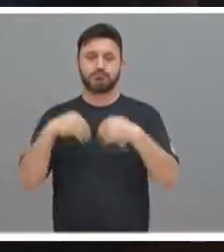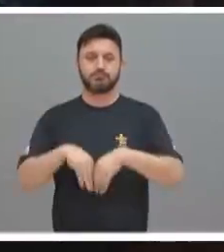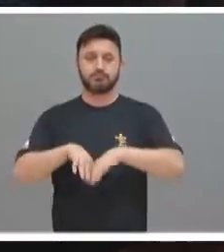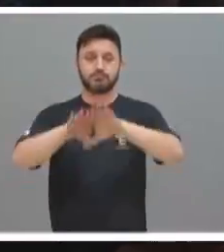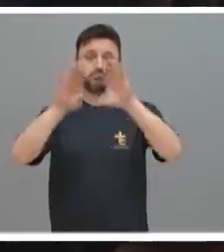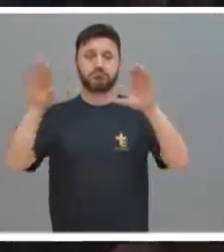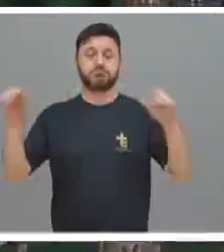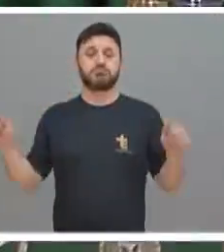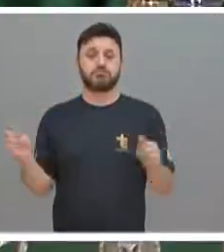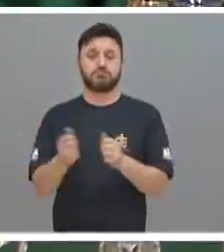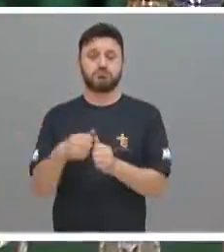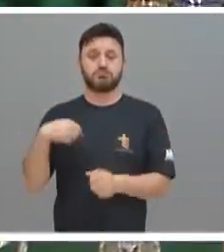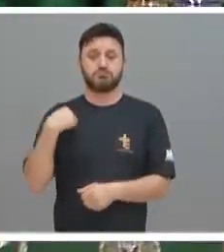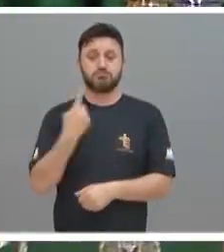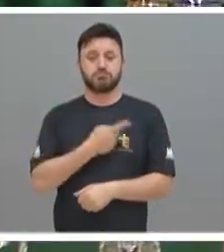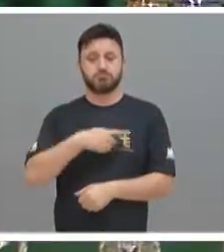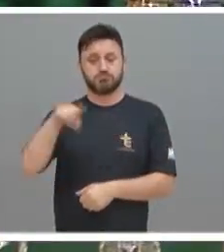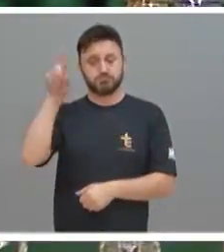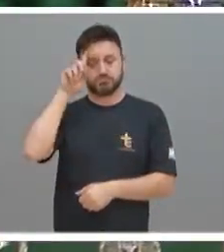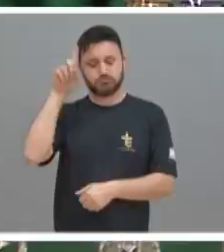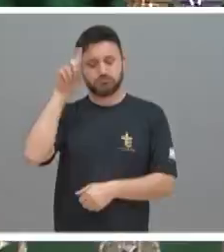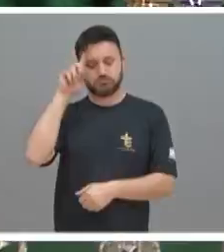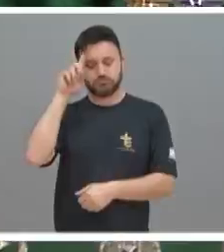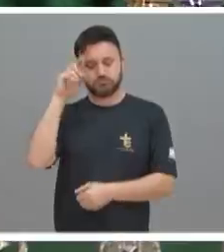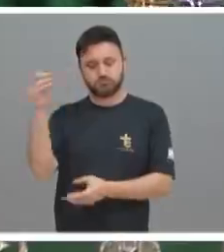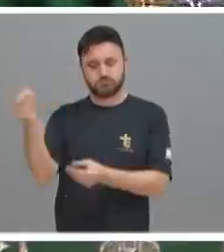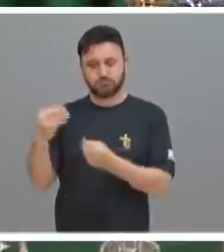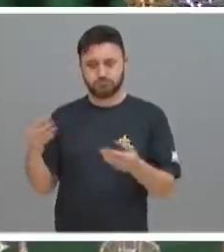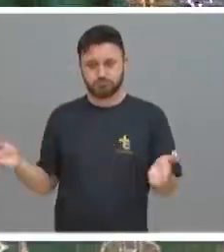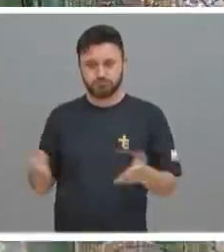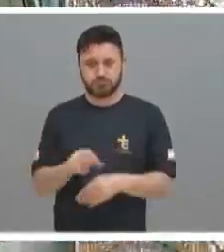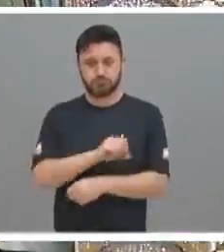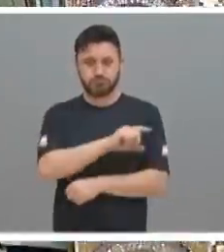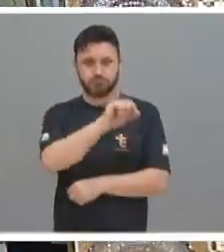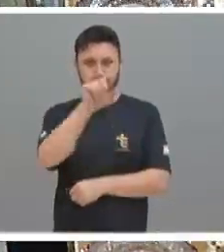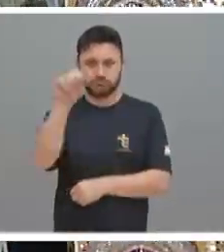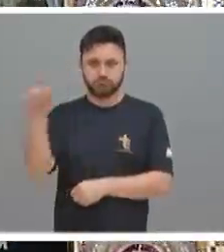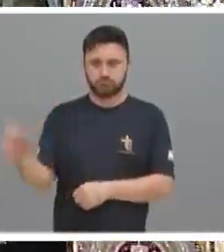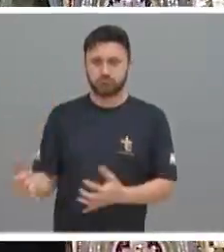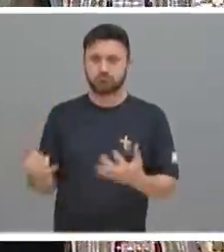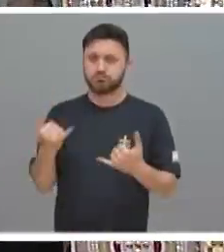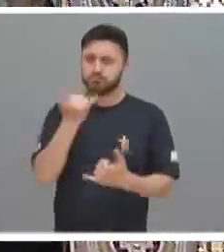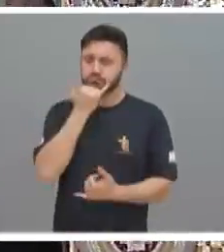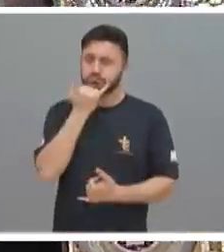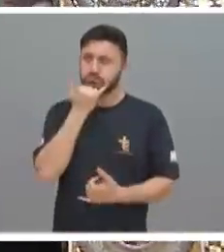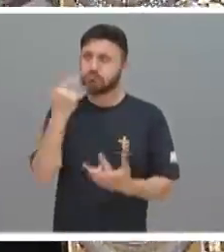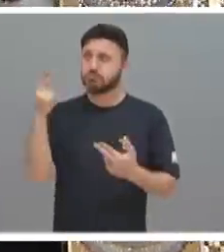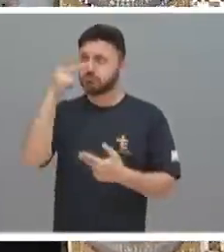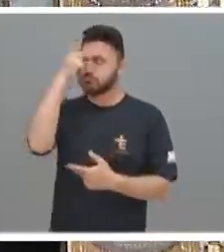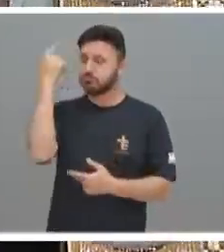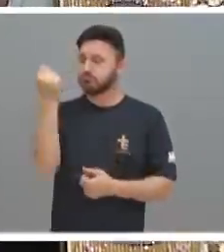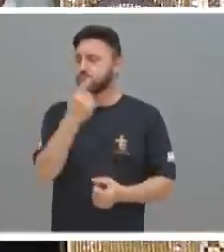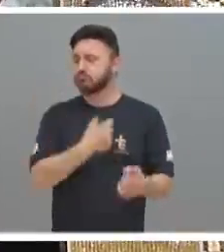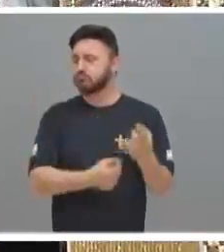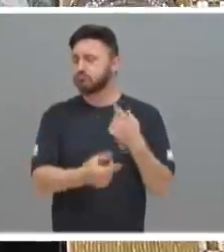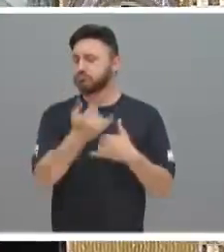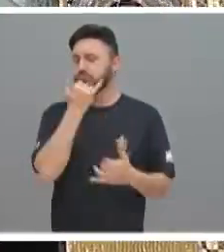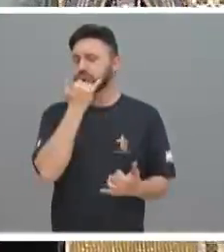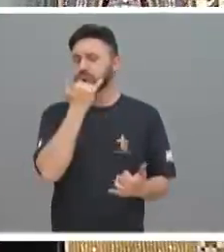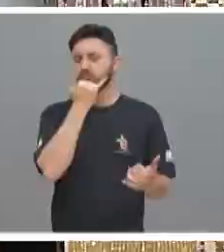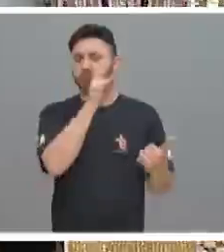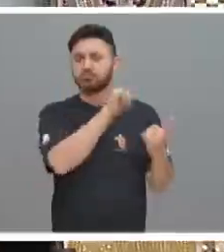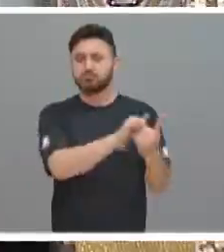terra como no céu. O pão nosso de cada dia nos dai hoje, perdoai-nos as nossas